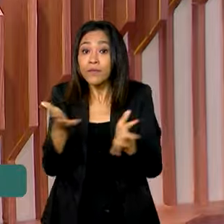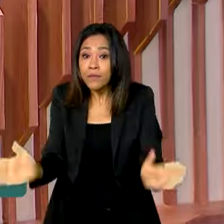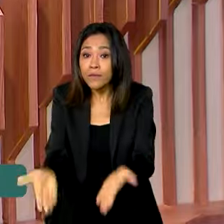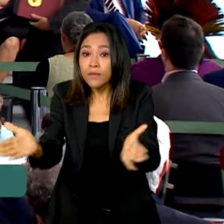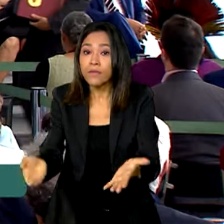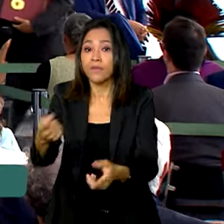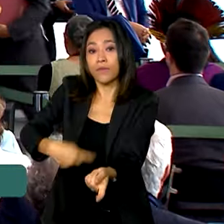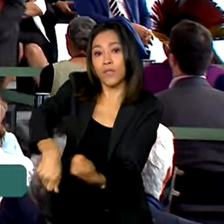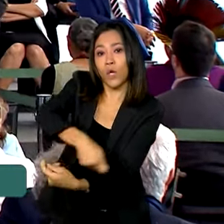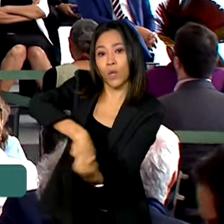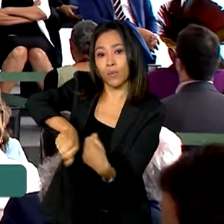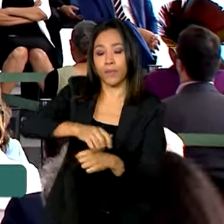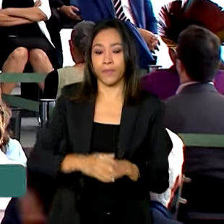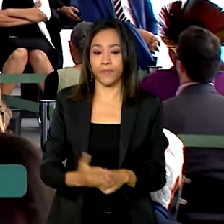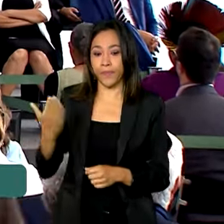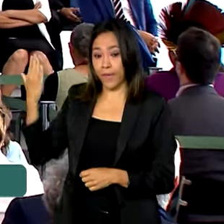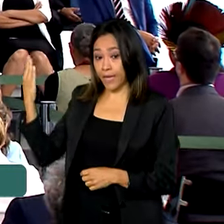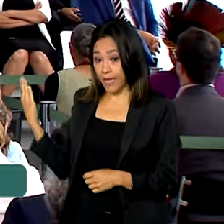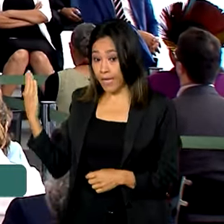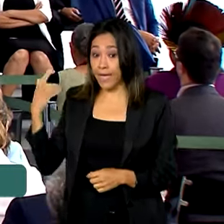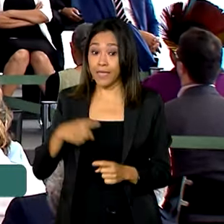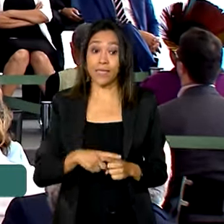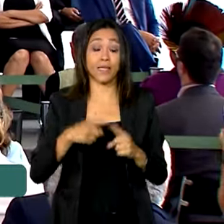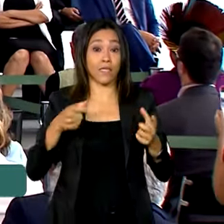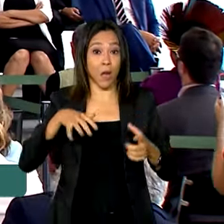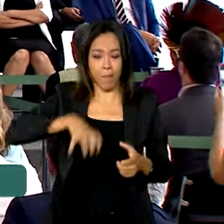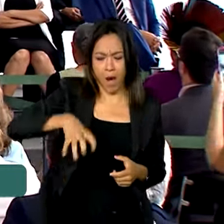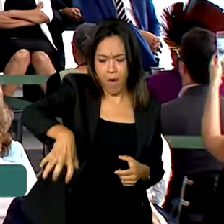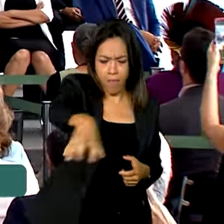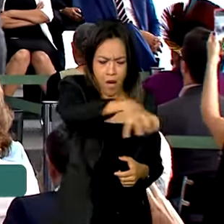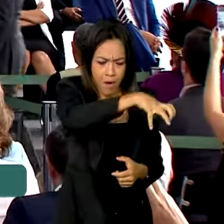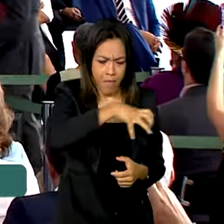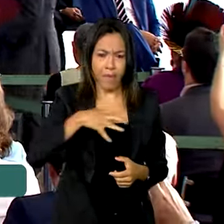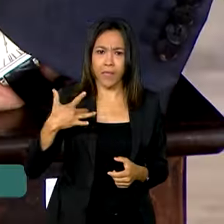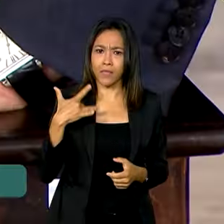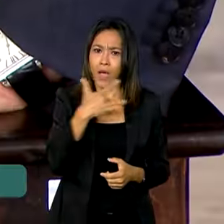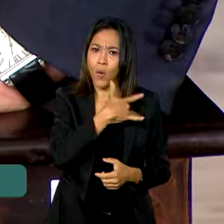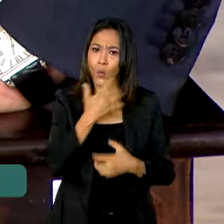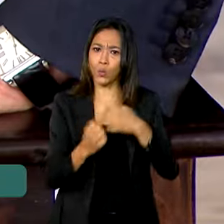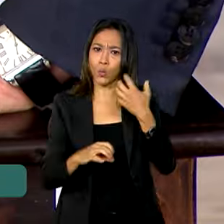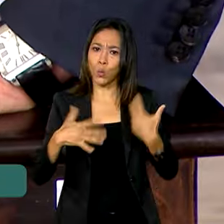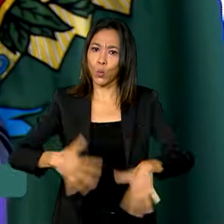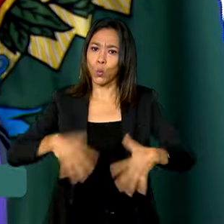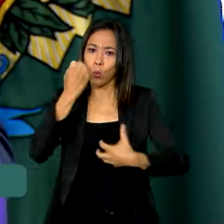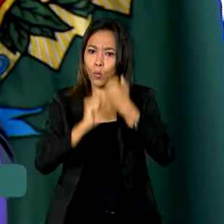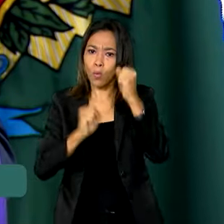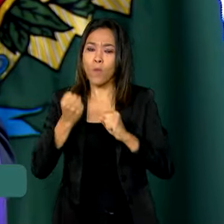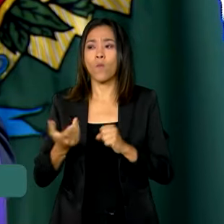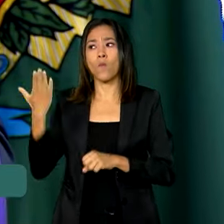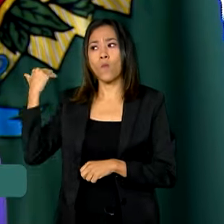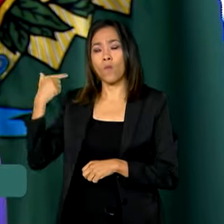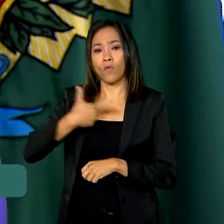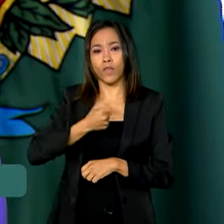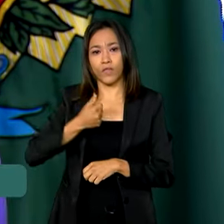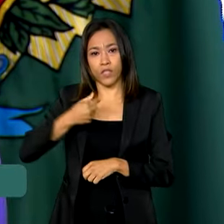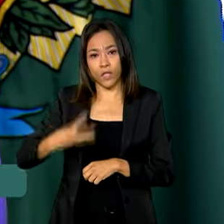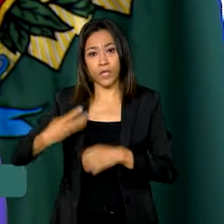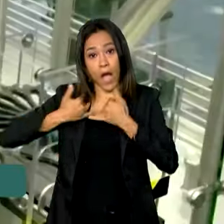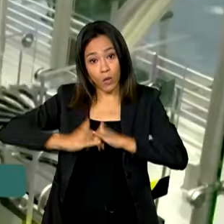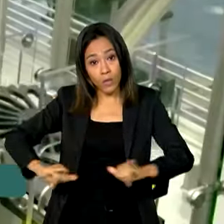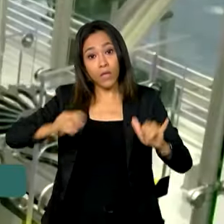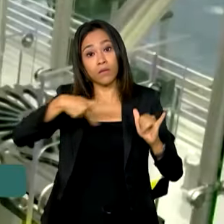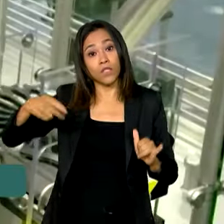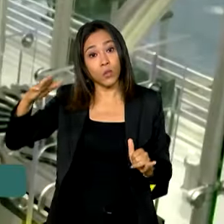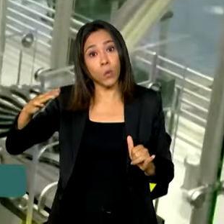economia. O Complexo Econômico Industrial da Saúde, anunciado em 2023 pelo presidente Lula, está ganhando